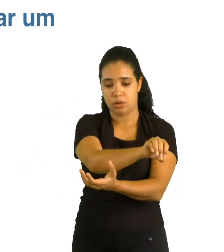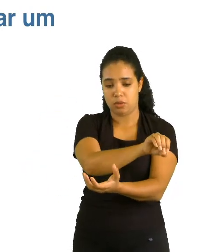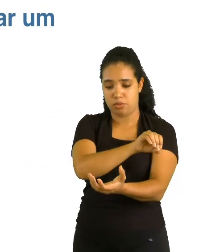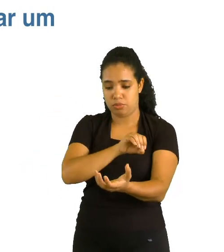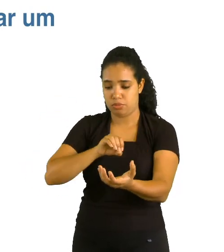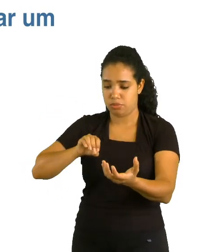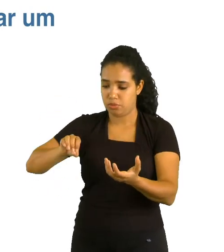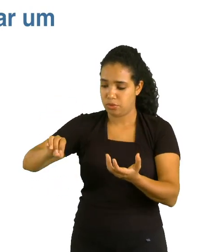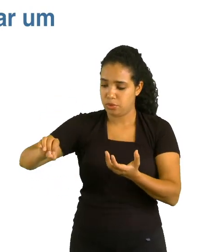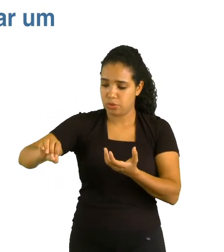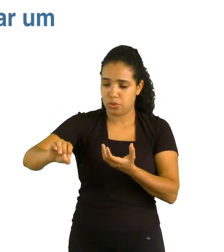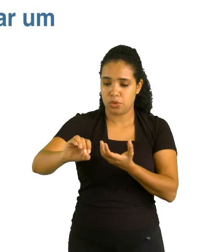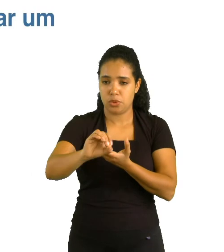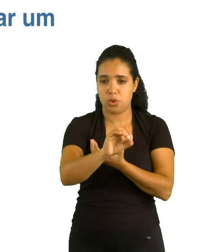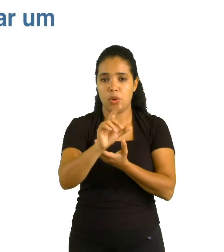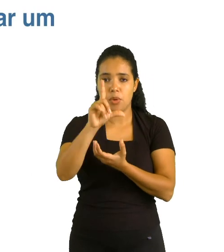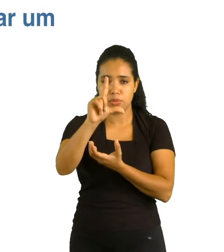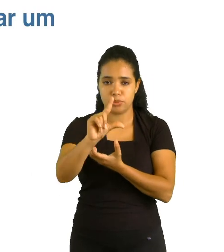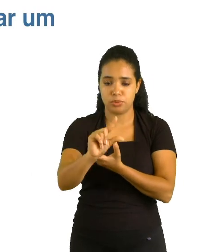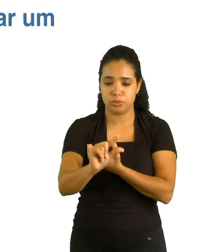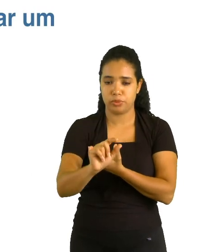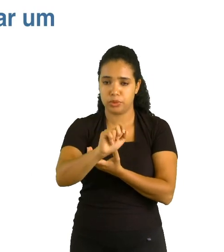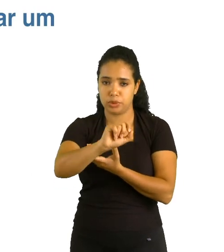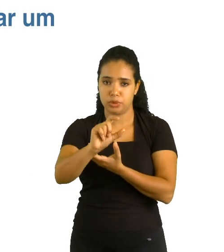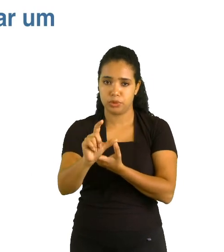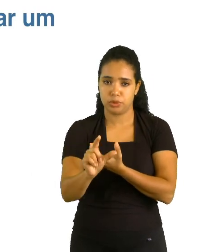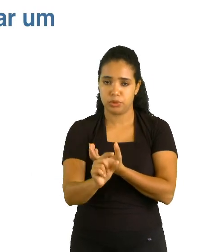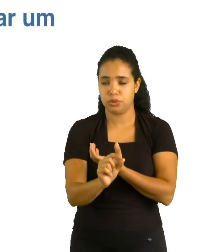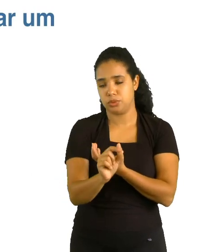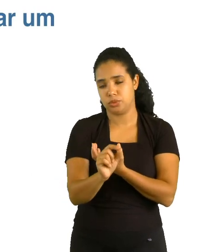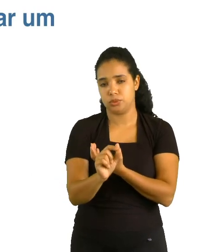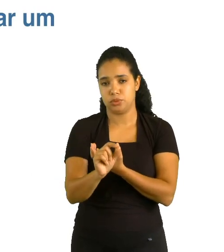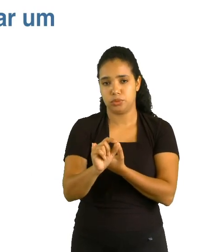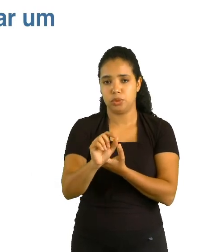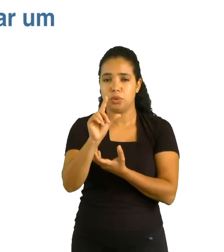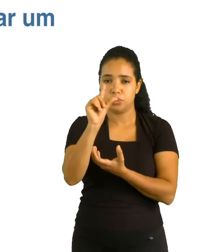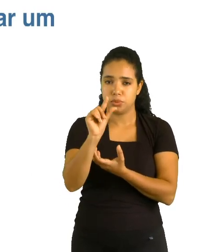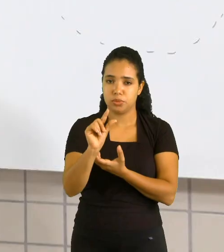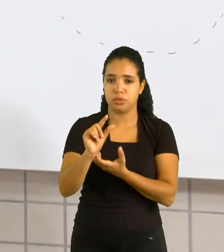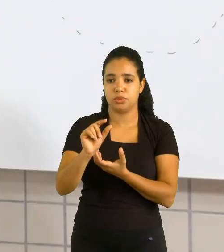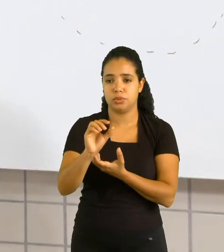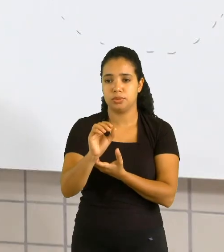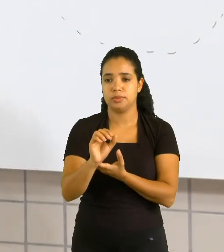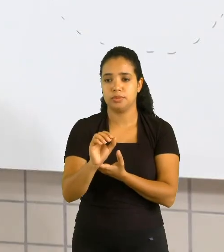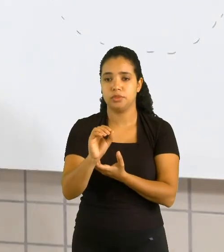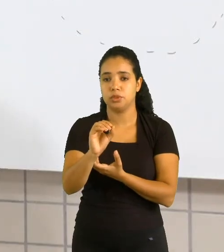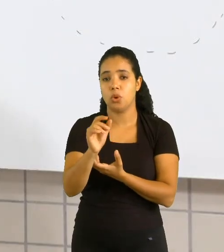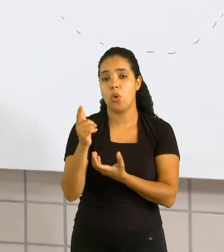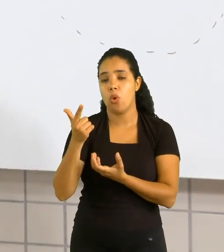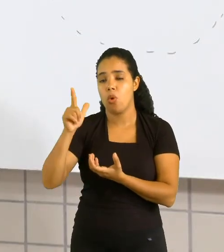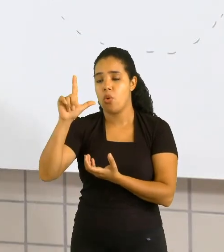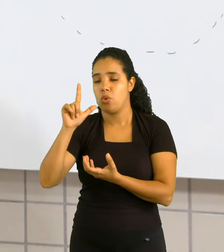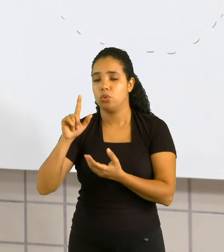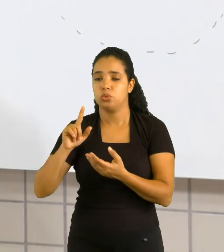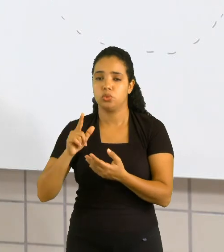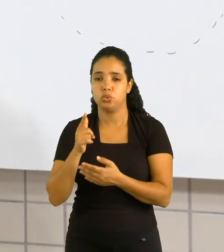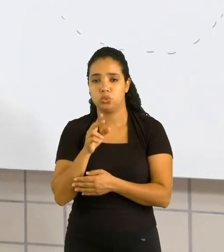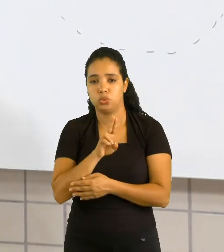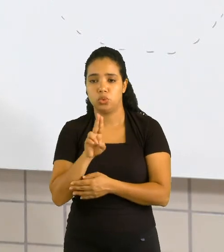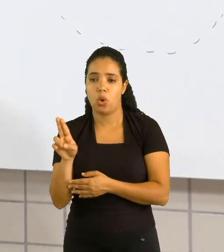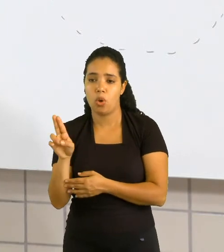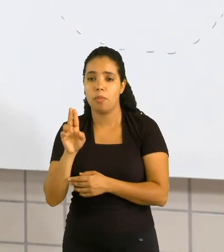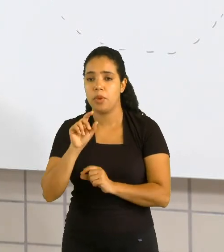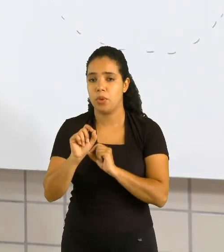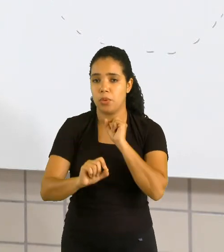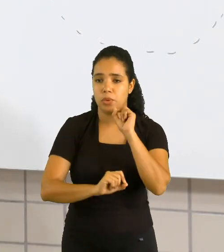sua luminosidade e dá para ver apenas 1/4 da Lua iluminada. Um outro fenômeno relacionado com a Lua